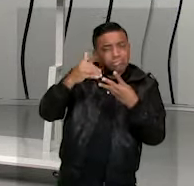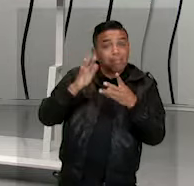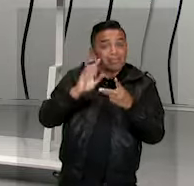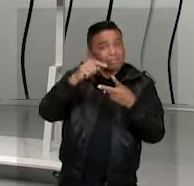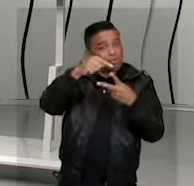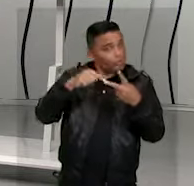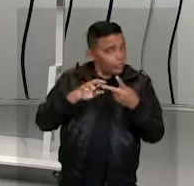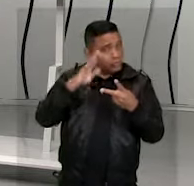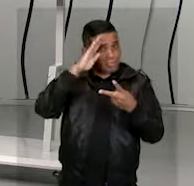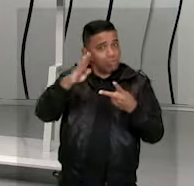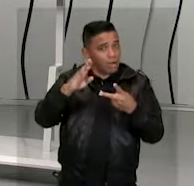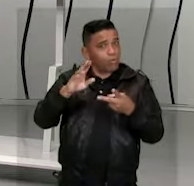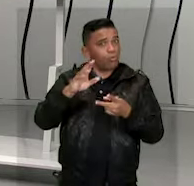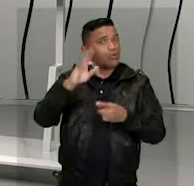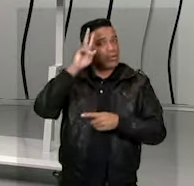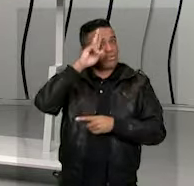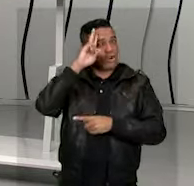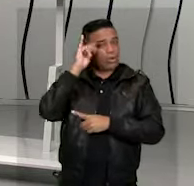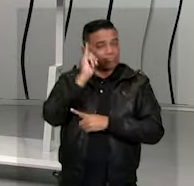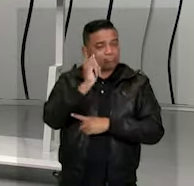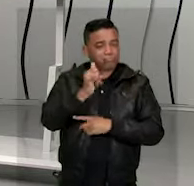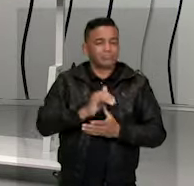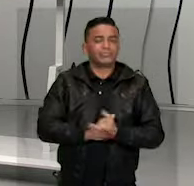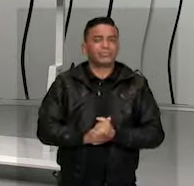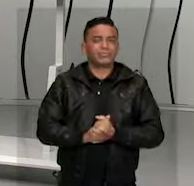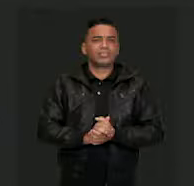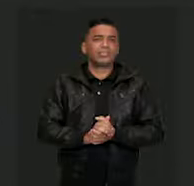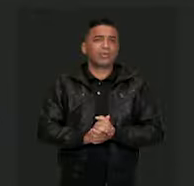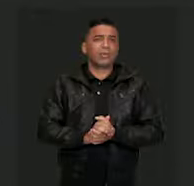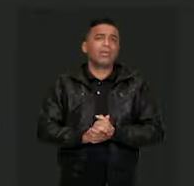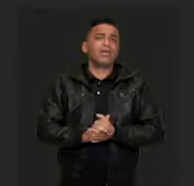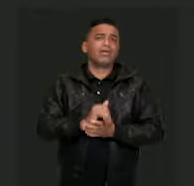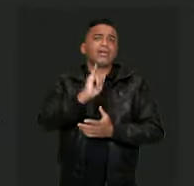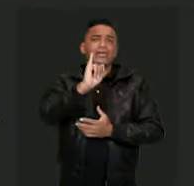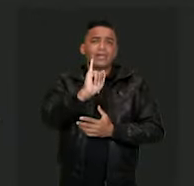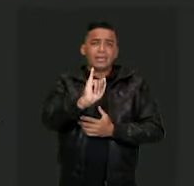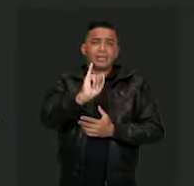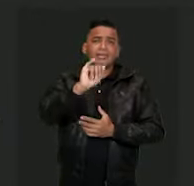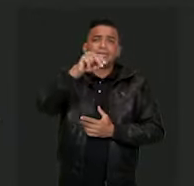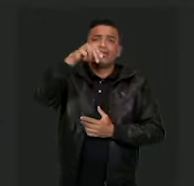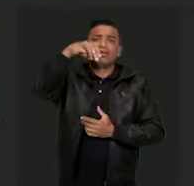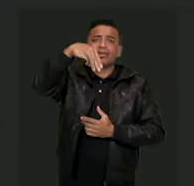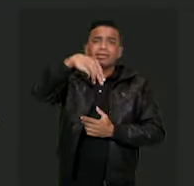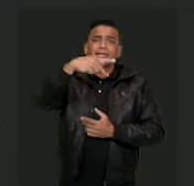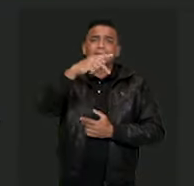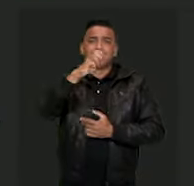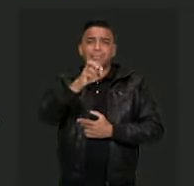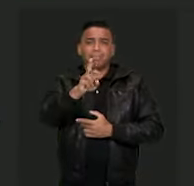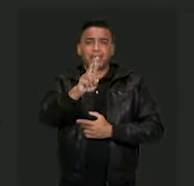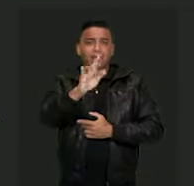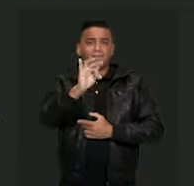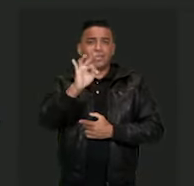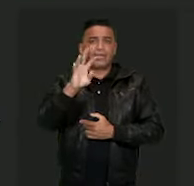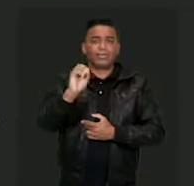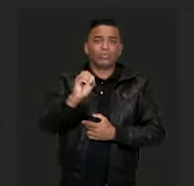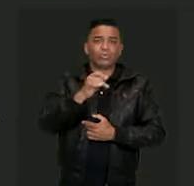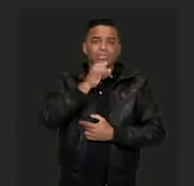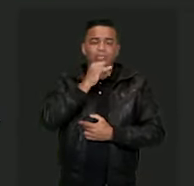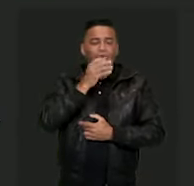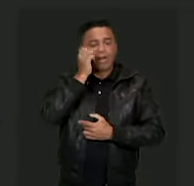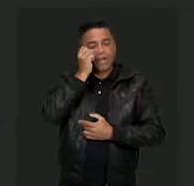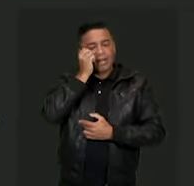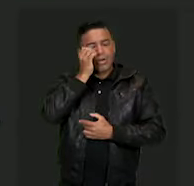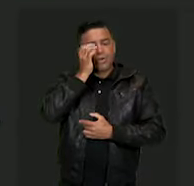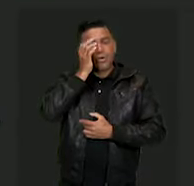ver. O pretérito imperfeito vai sempre marcar um processo. Acordava, quer dizer, então